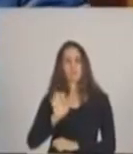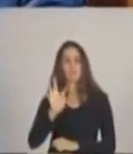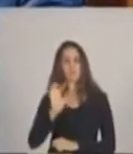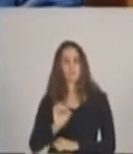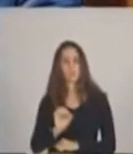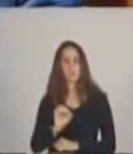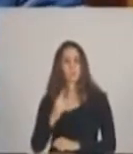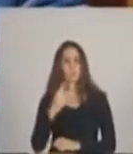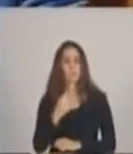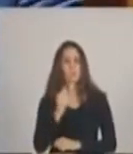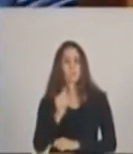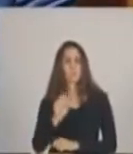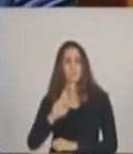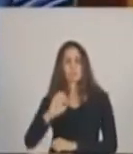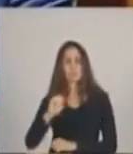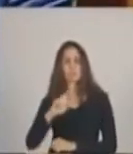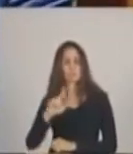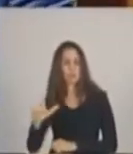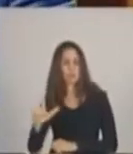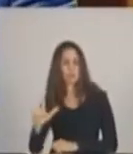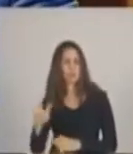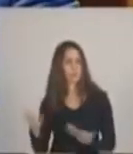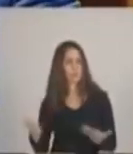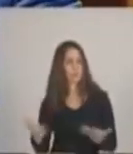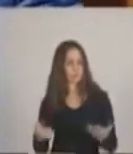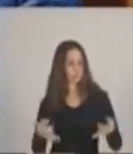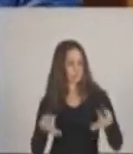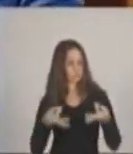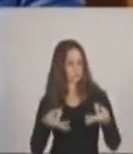No entanto, o veto veio um veto total.